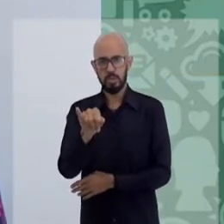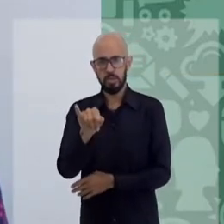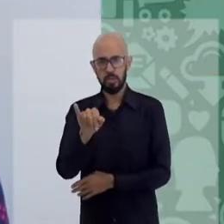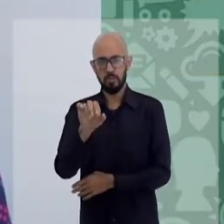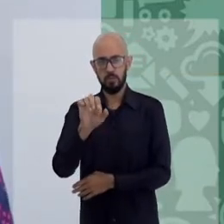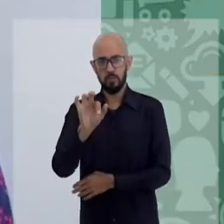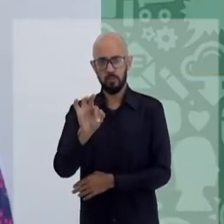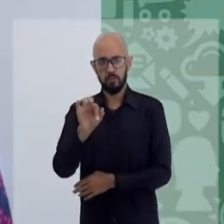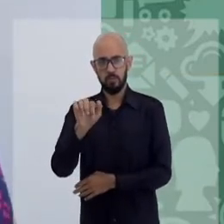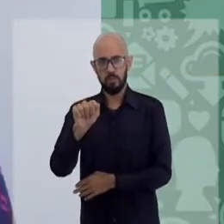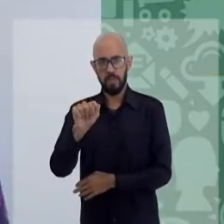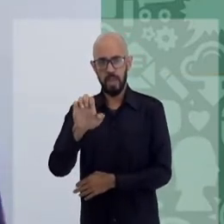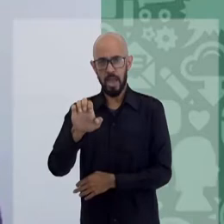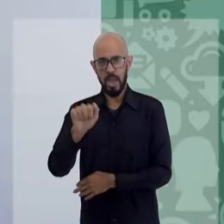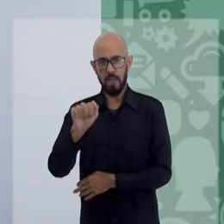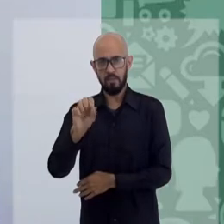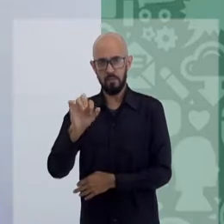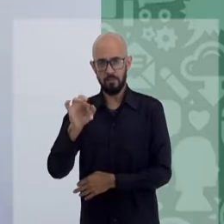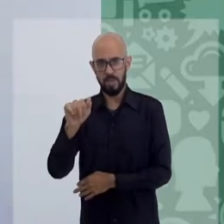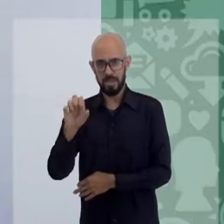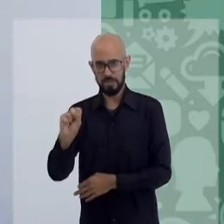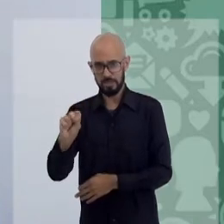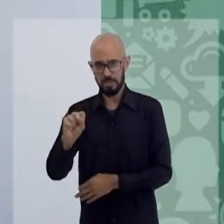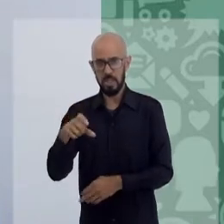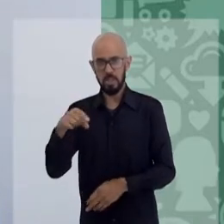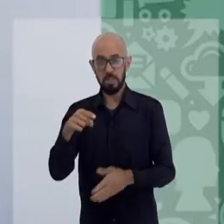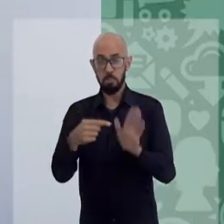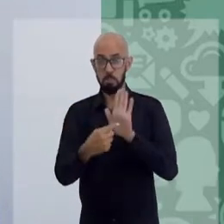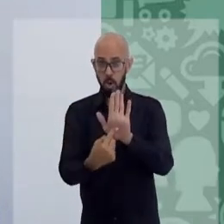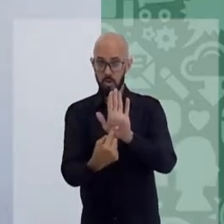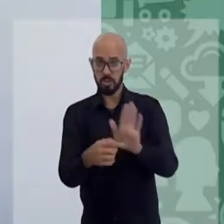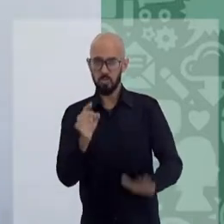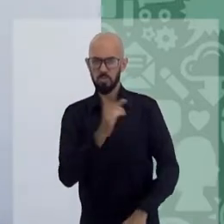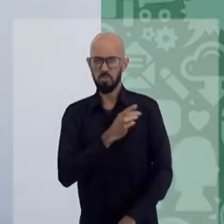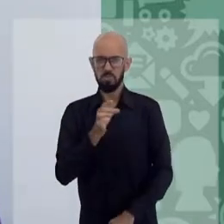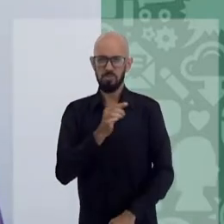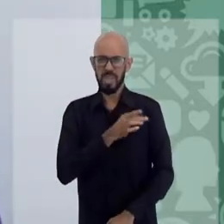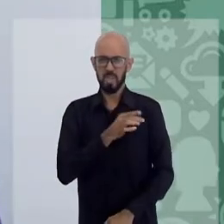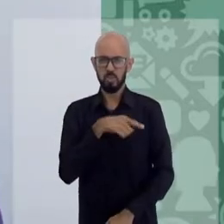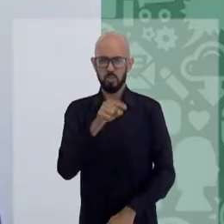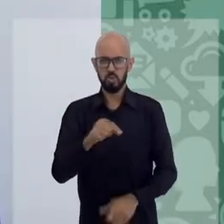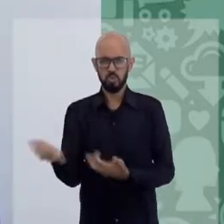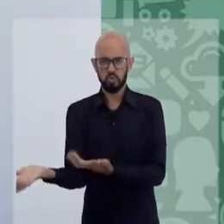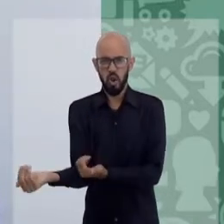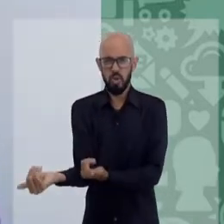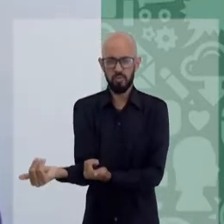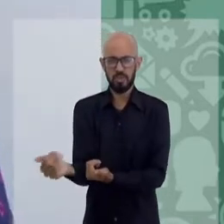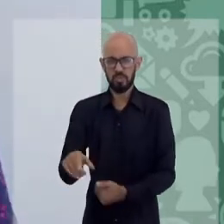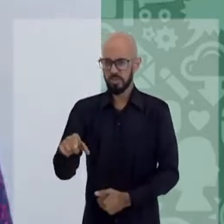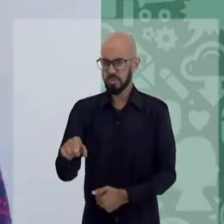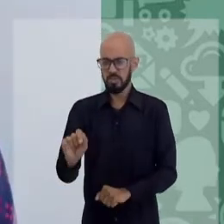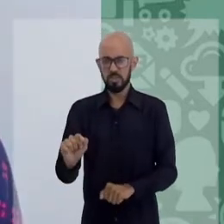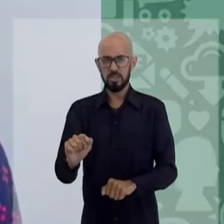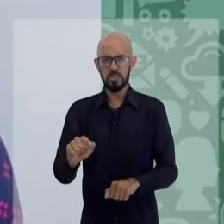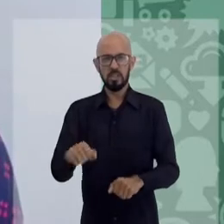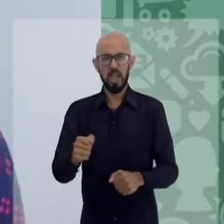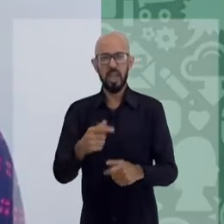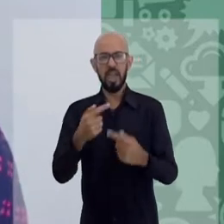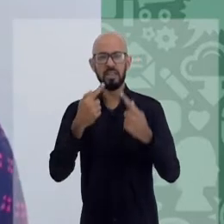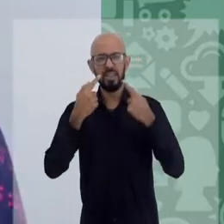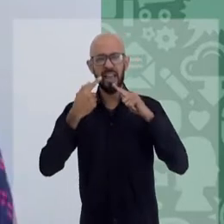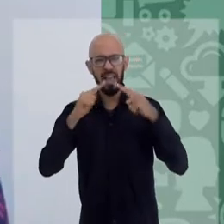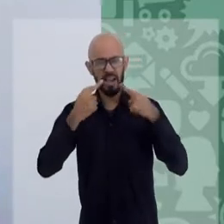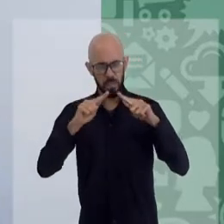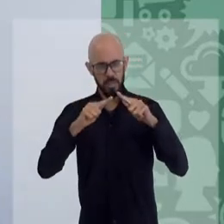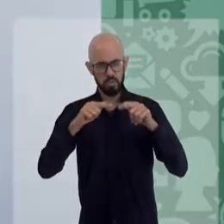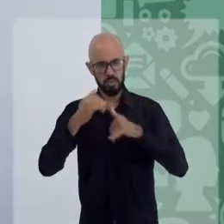Fundação TID Setúbal, e mostra o medo dos jovens de serem cancelados e receberem críticas na internet.